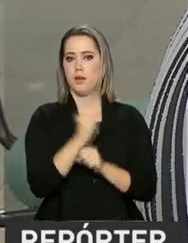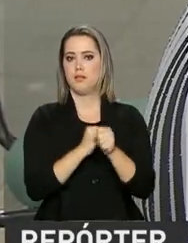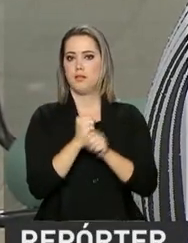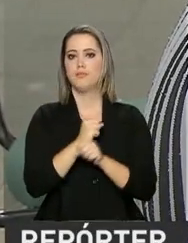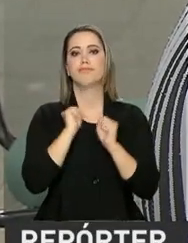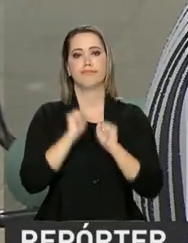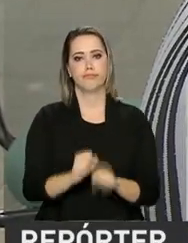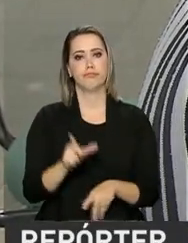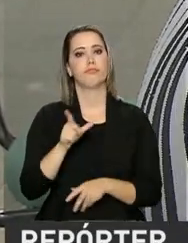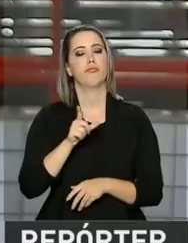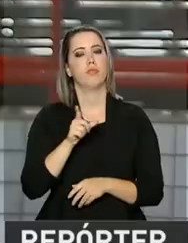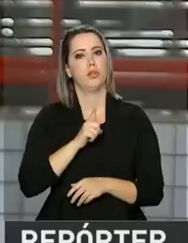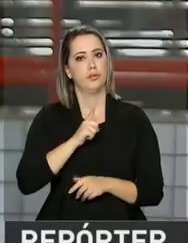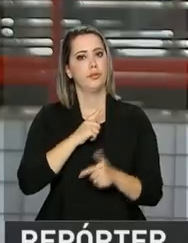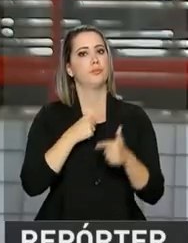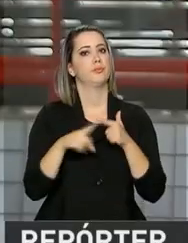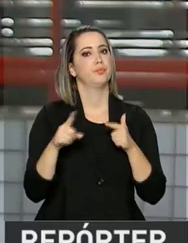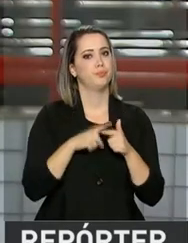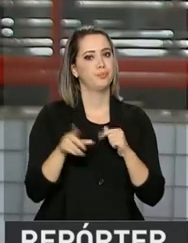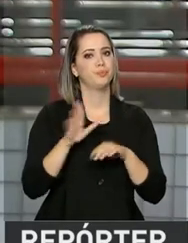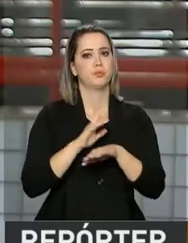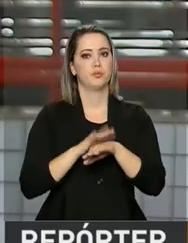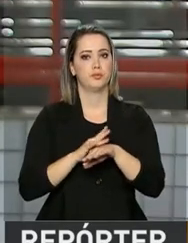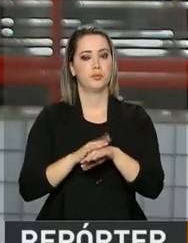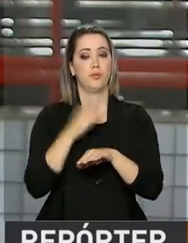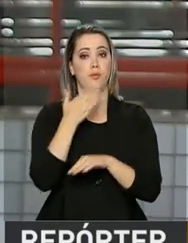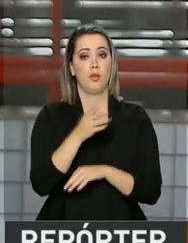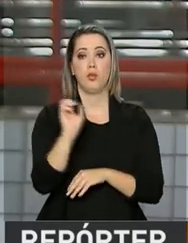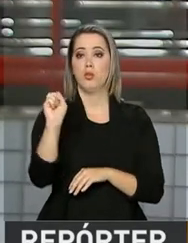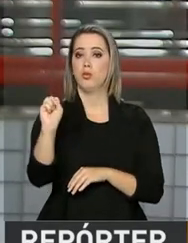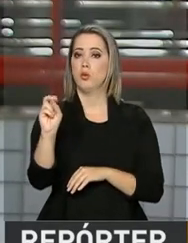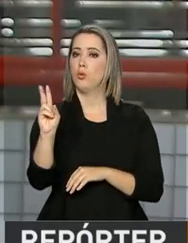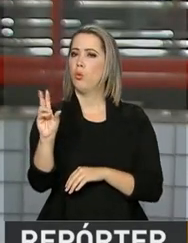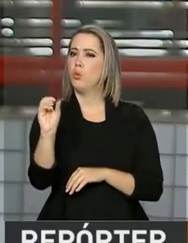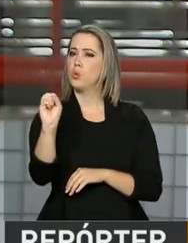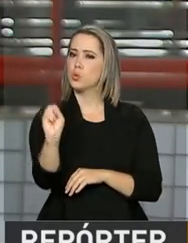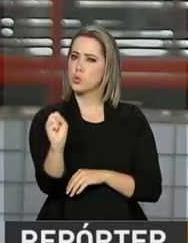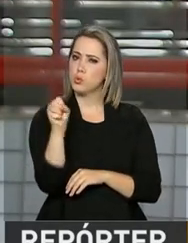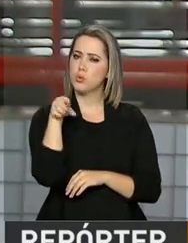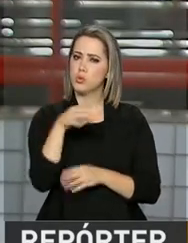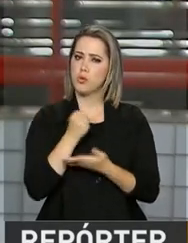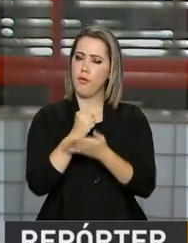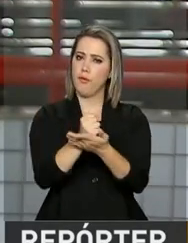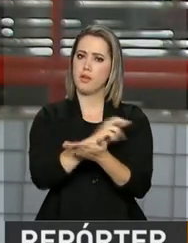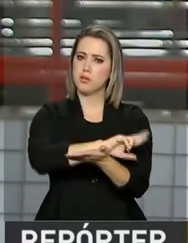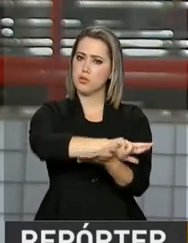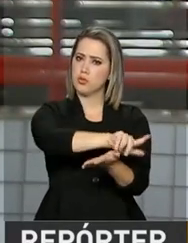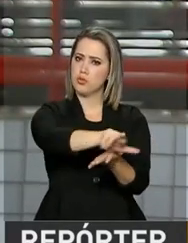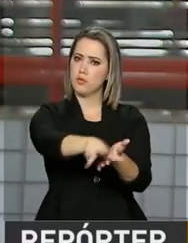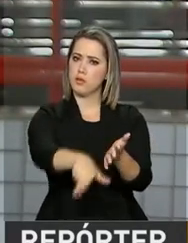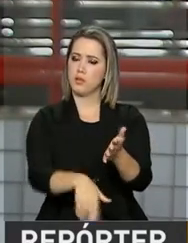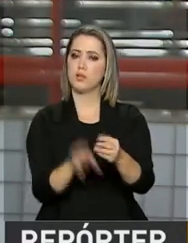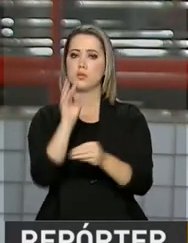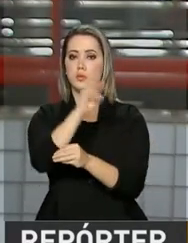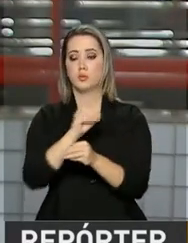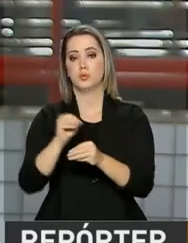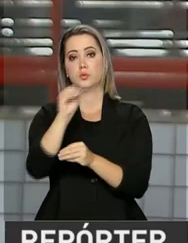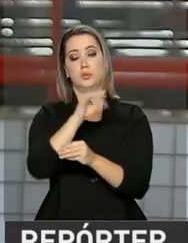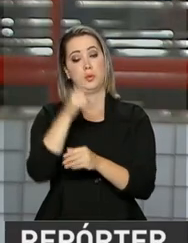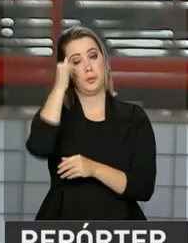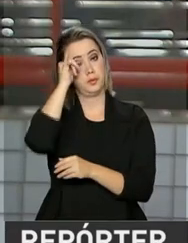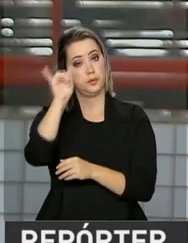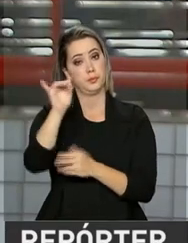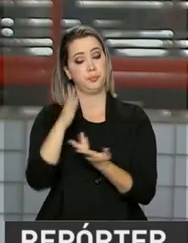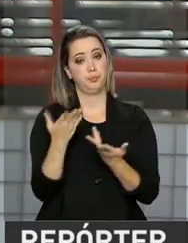possam ter a doença o Sistema Único de Saúde oferece vários tipos de tratamento ao glaucoma que vão desde